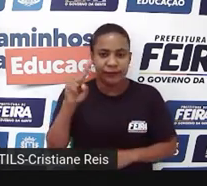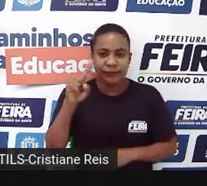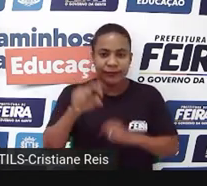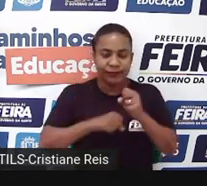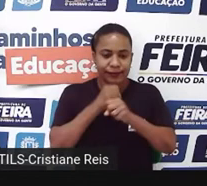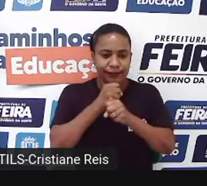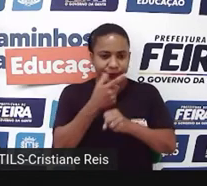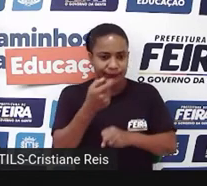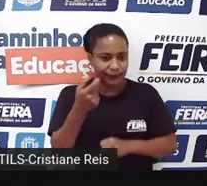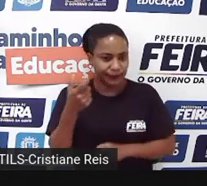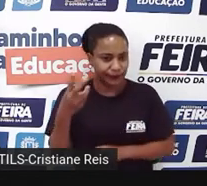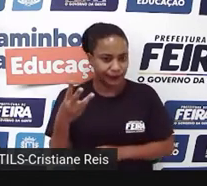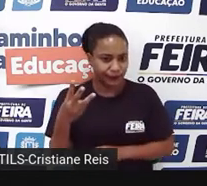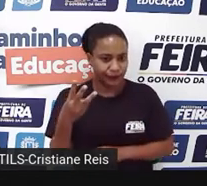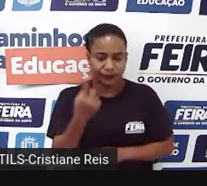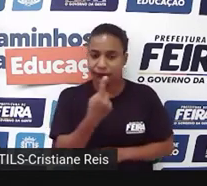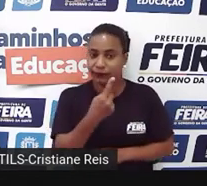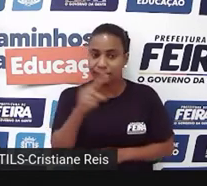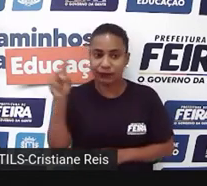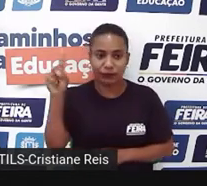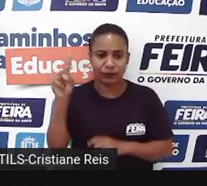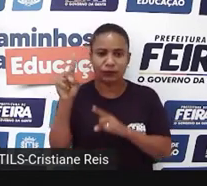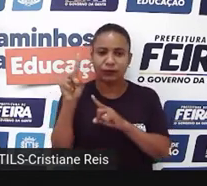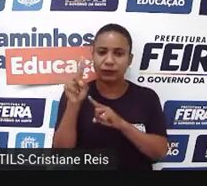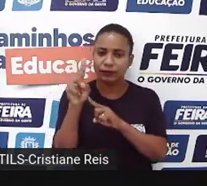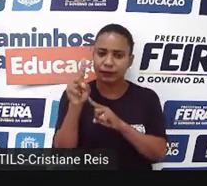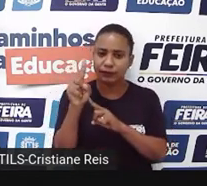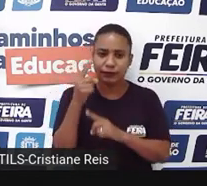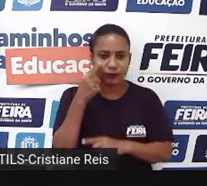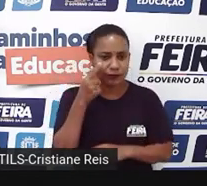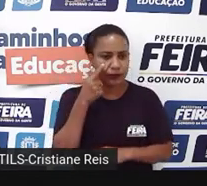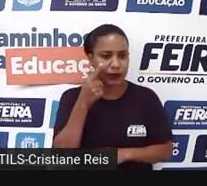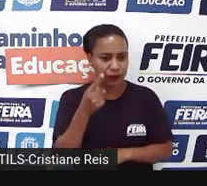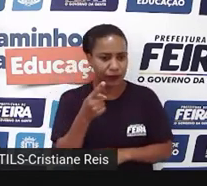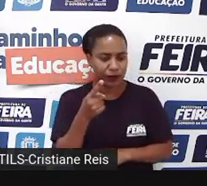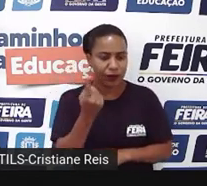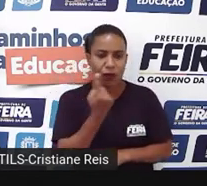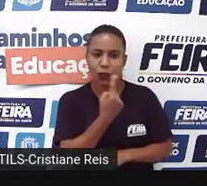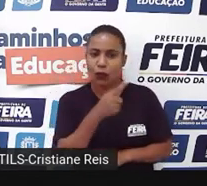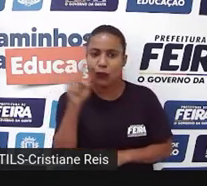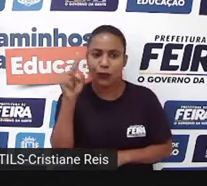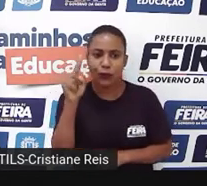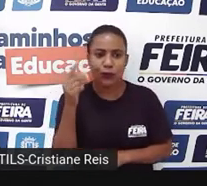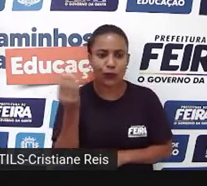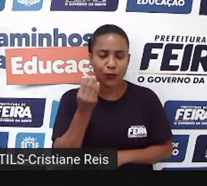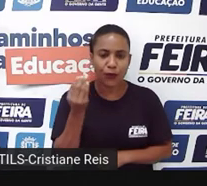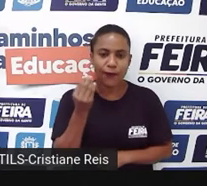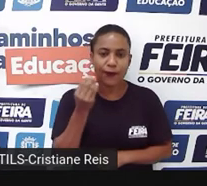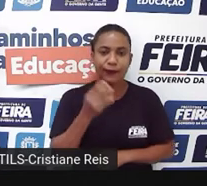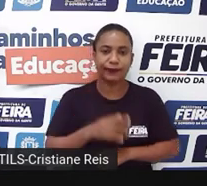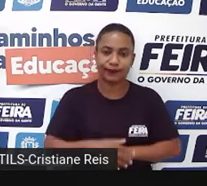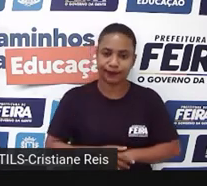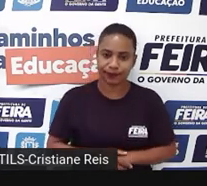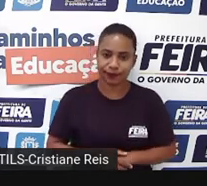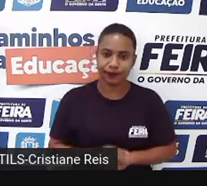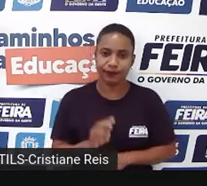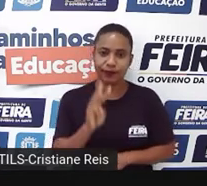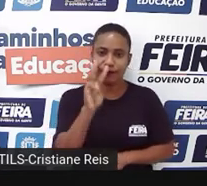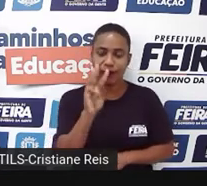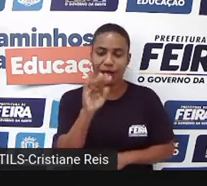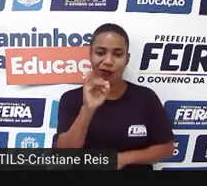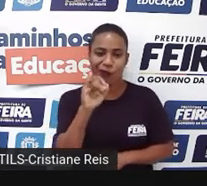dúvida. Bom, observem que para fazer a negativa, eu vou pegar o will e somar com